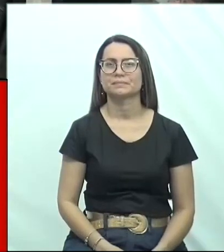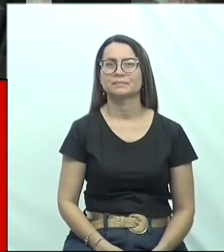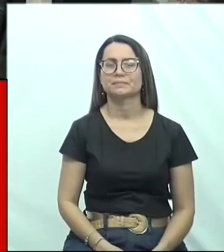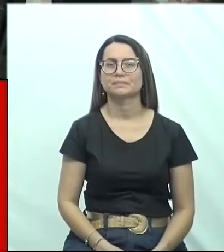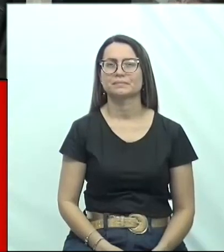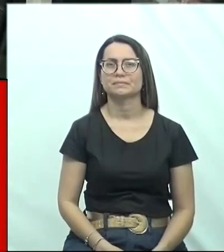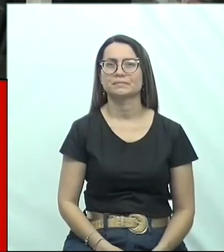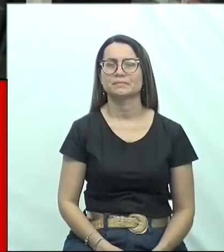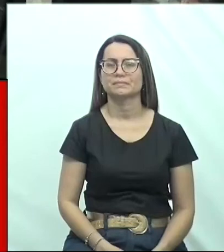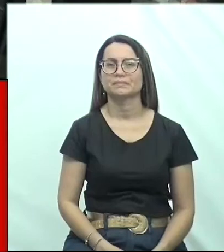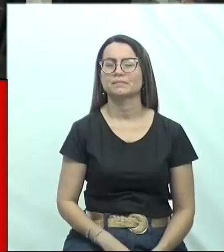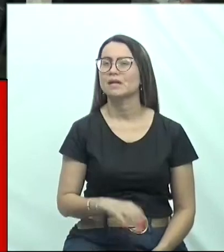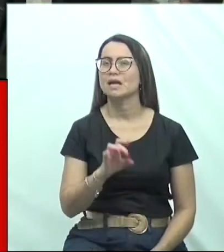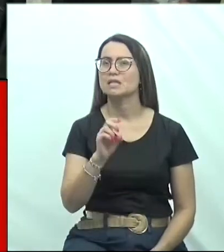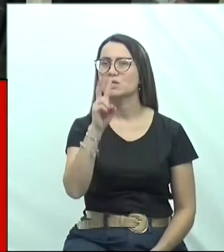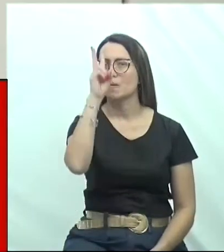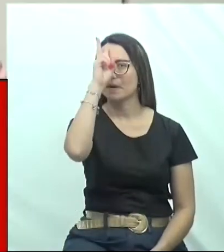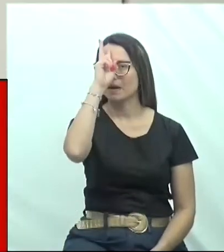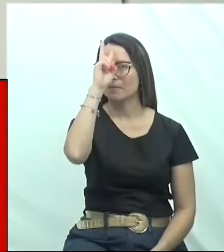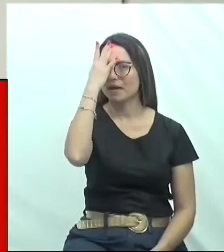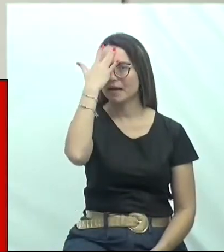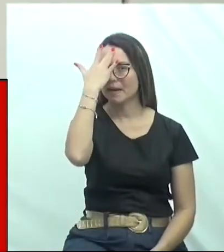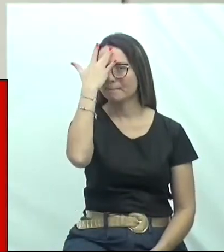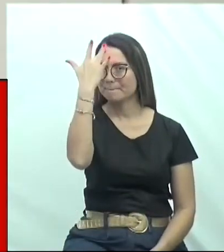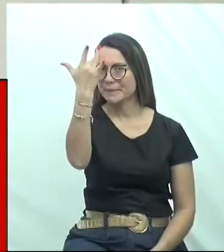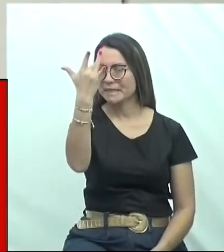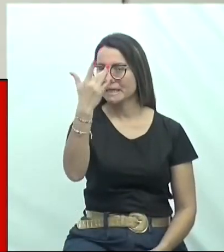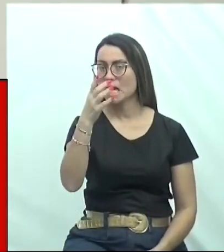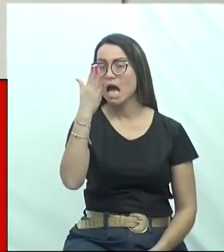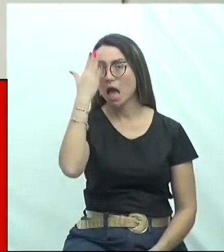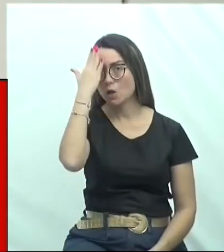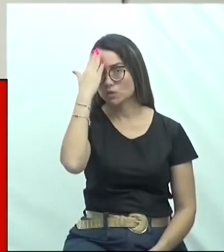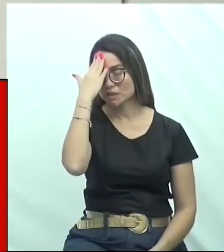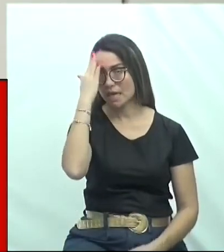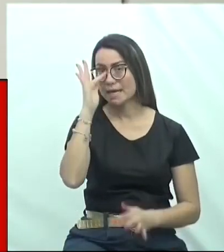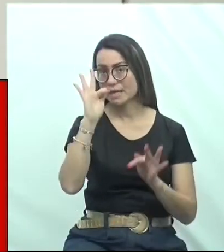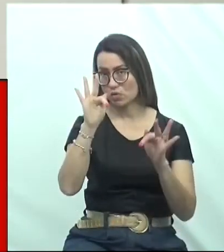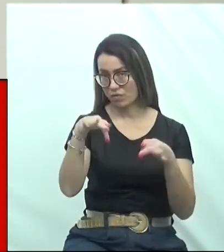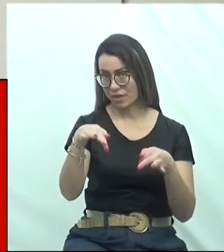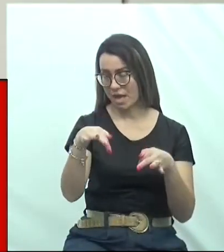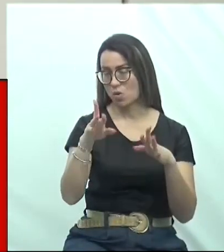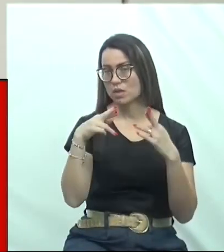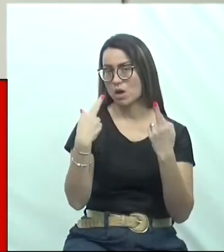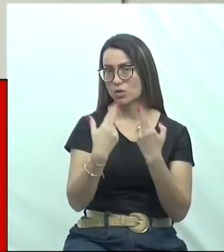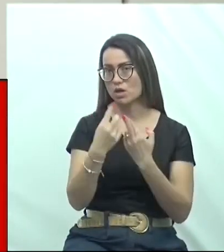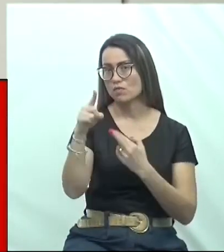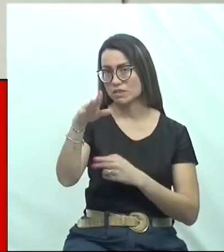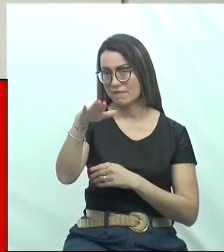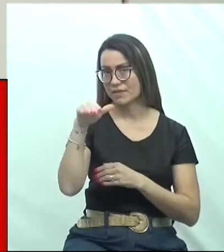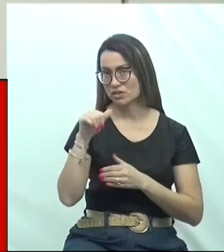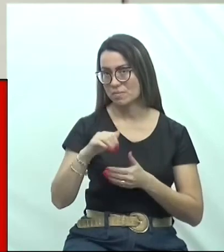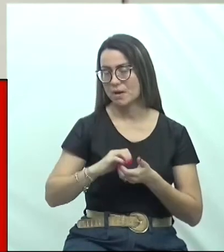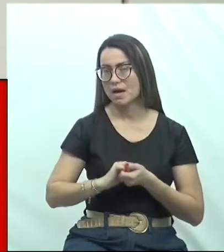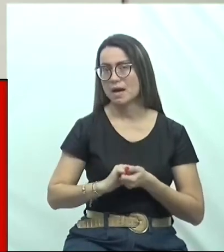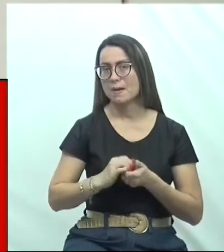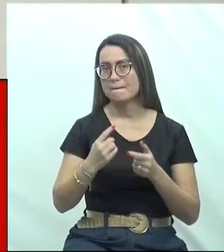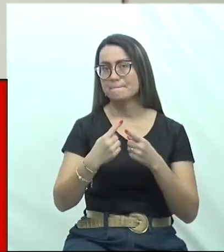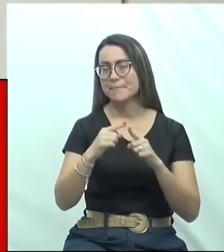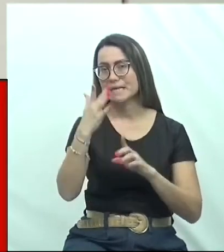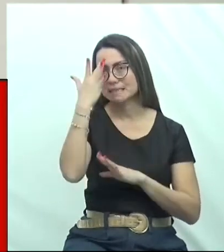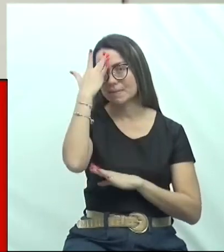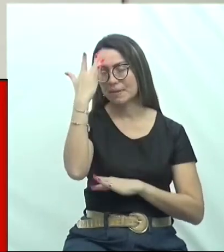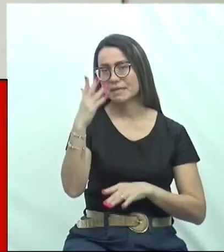Presidente, somente para lembrar que amanhã, eu sei que a senhora vai fazer a convocação ao final dessa sessão, mas amanhã ocorre a nossa sessão